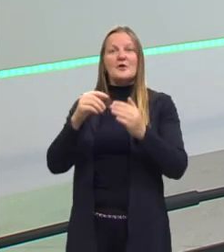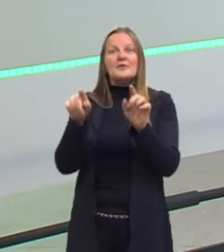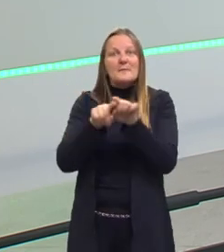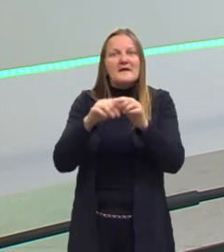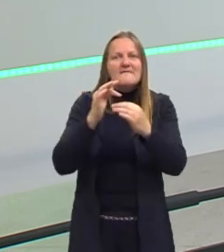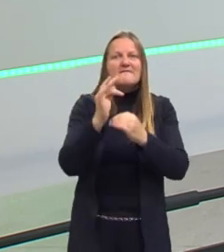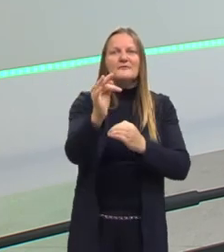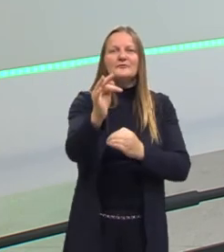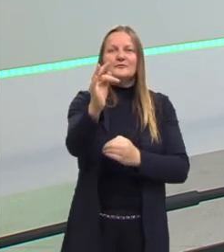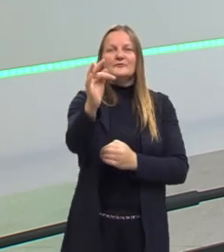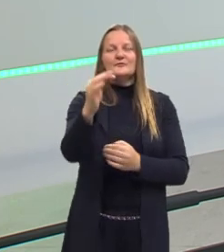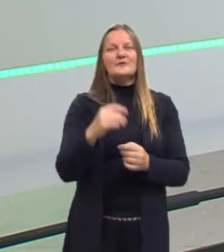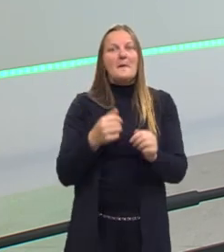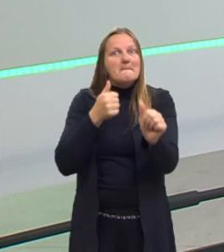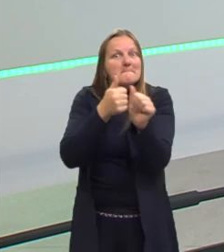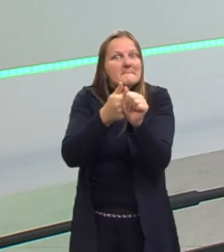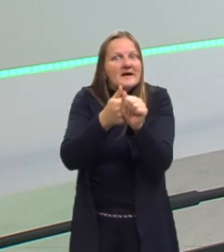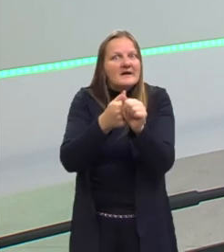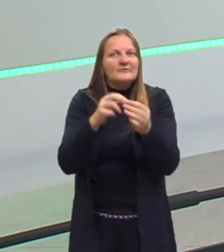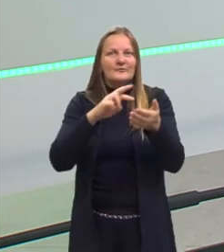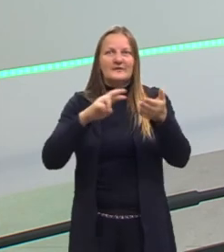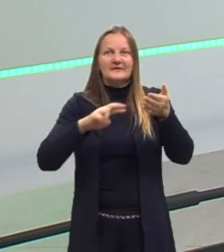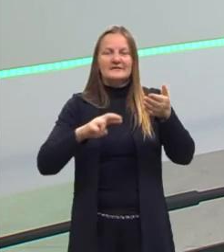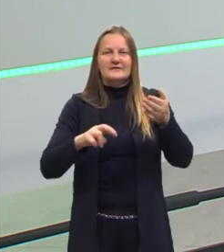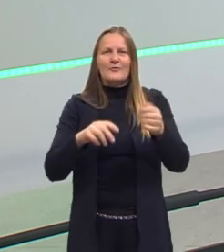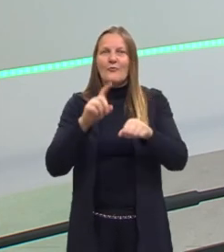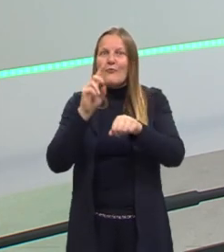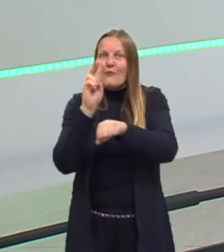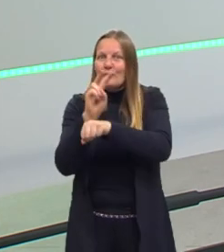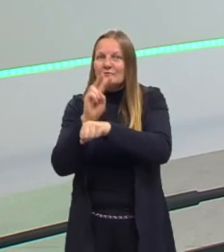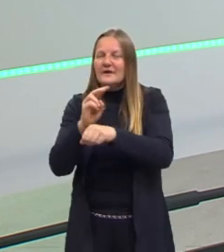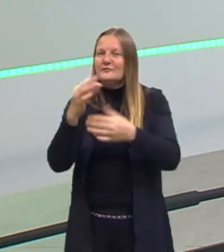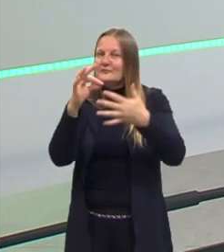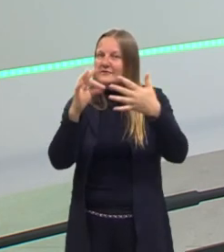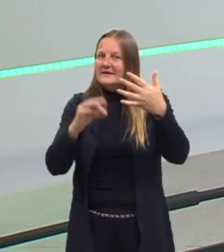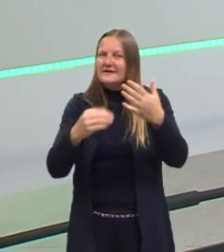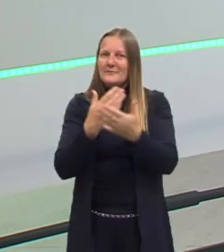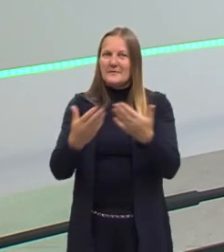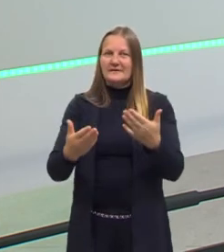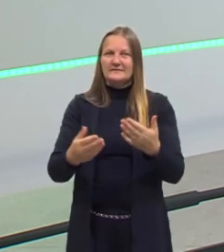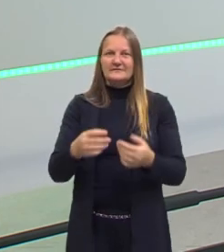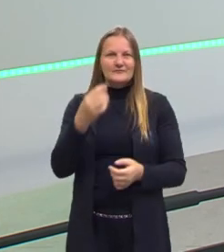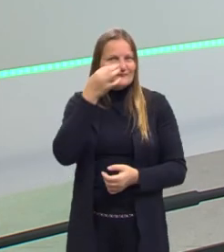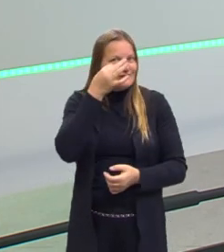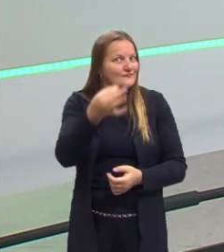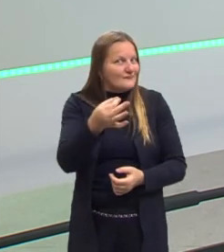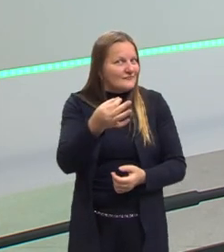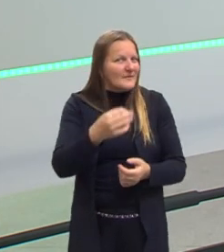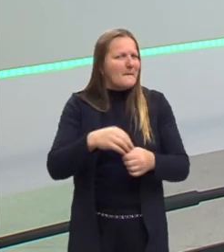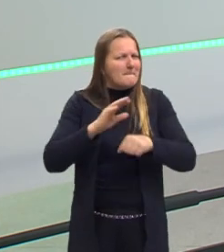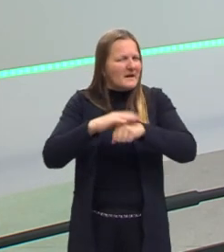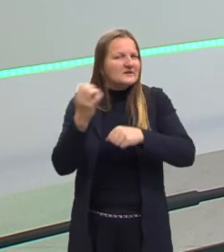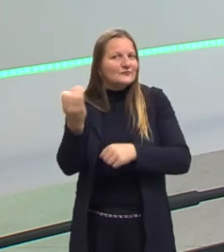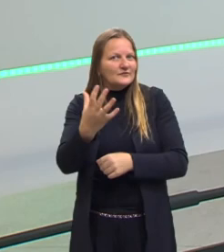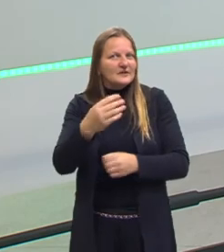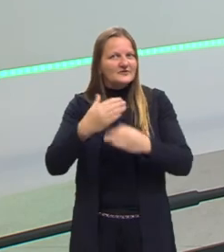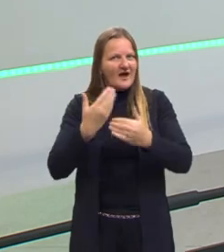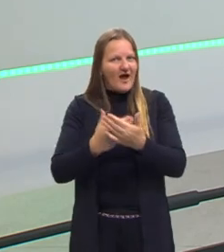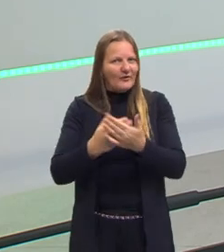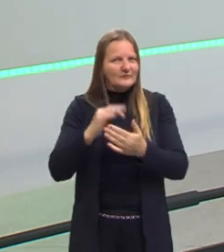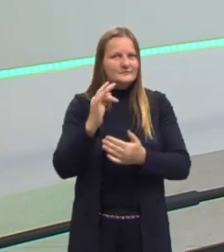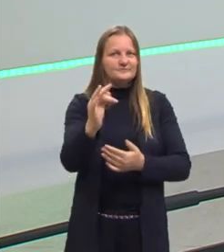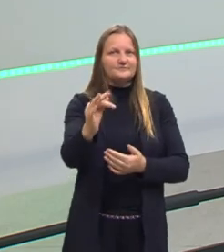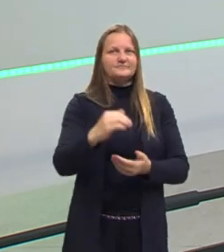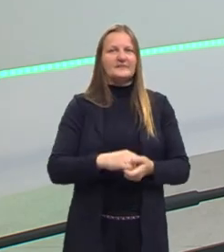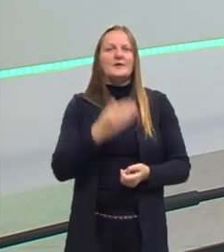e tá chegando pertinho da redação não perde nenhum detalhe fica ligado que a gente vem com muito mais novidade nas próximas aulas